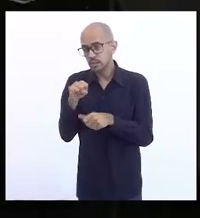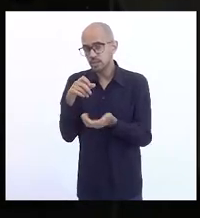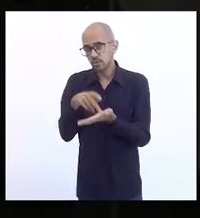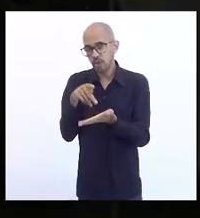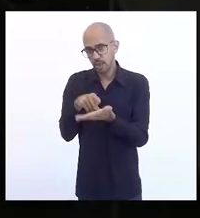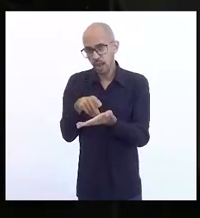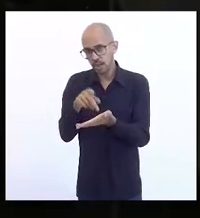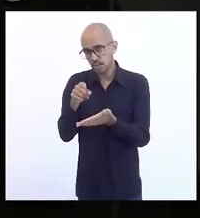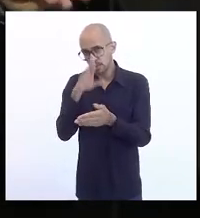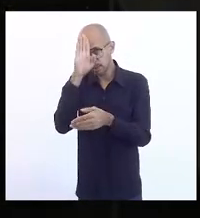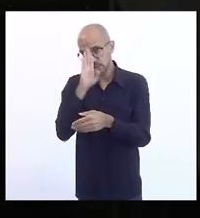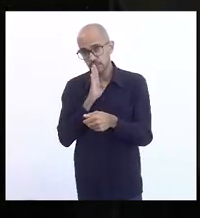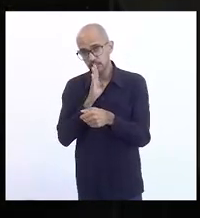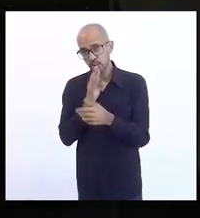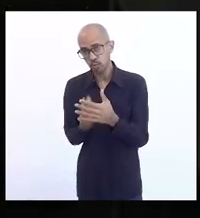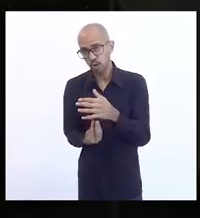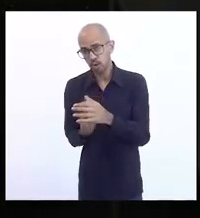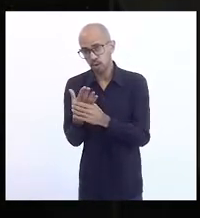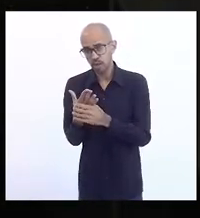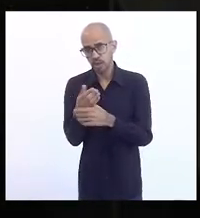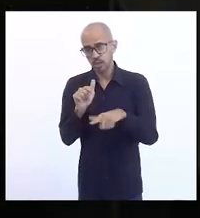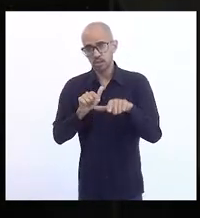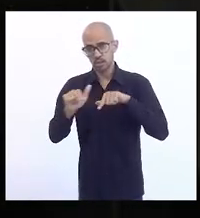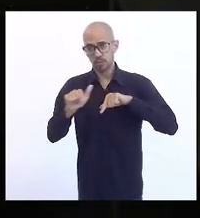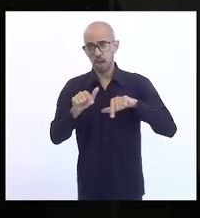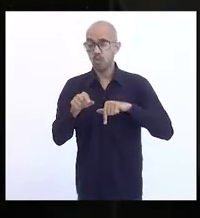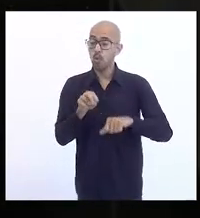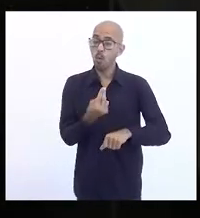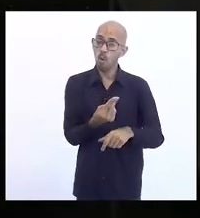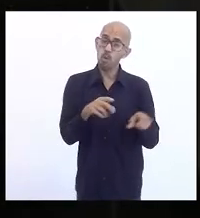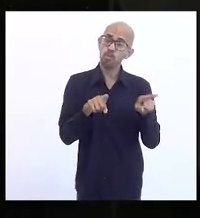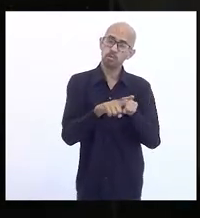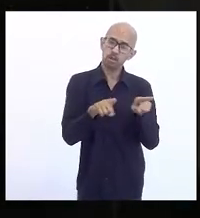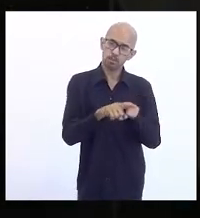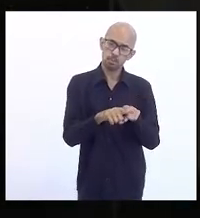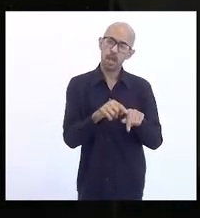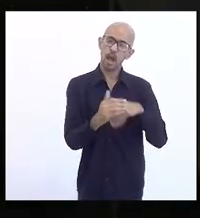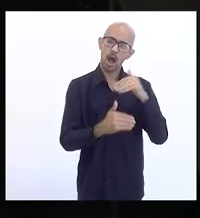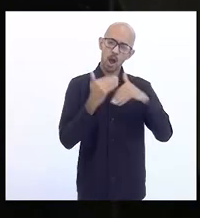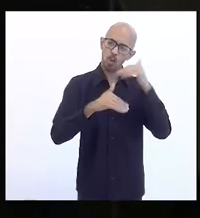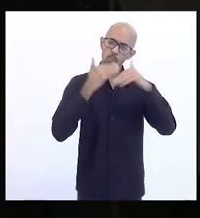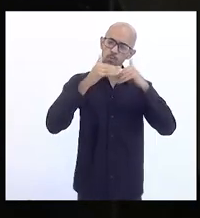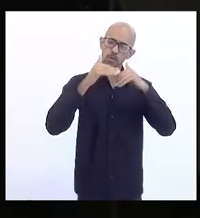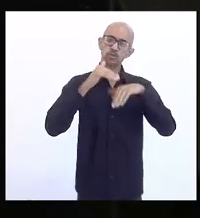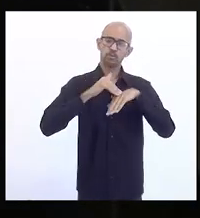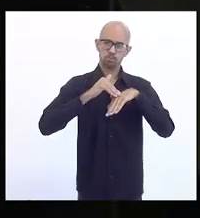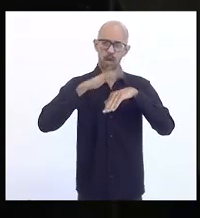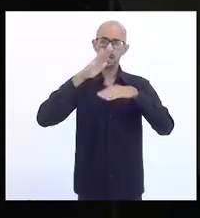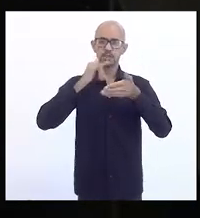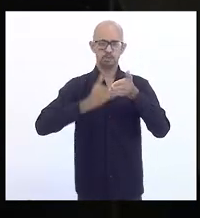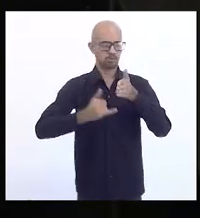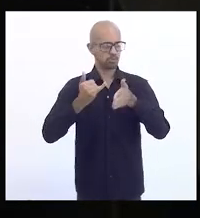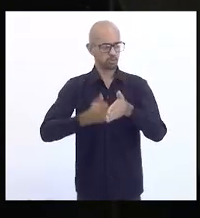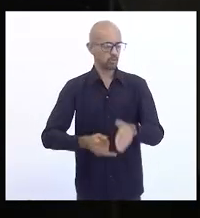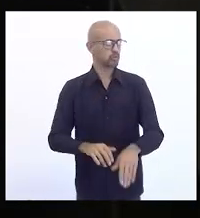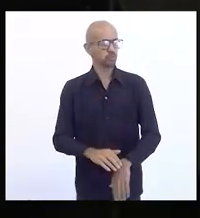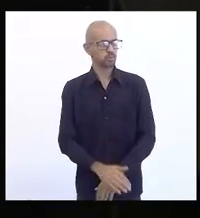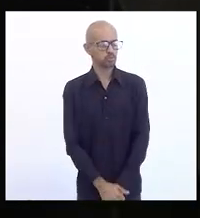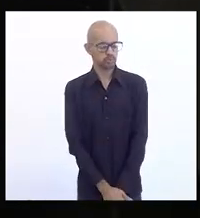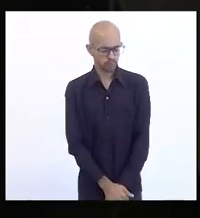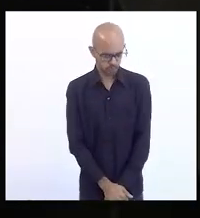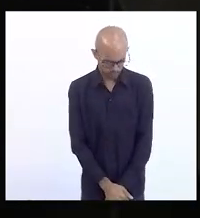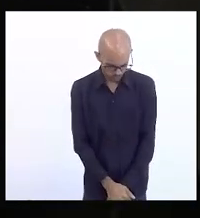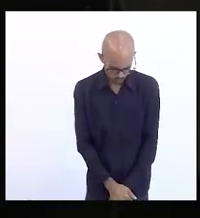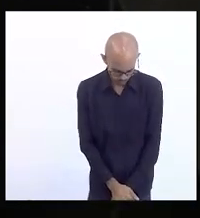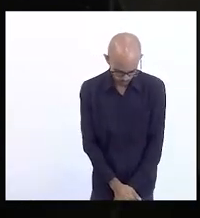seja em matéria de geração de emprego, seja em matéria de aumento progressivo da arrecadação estadual. Isso dito, deputado Tiaju,